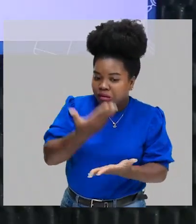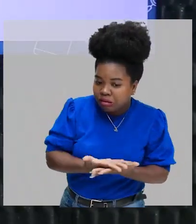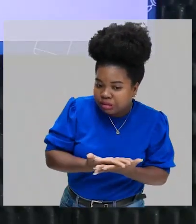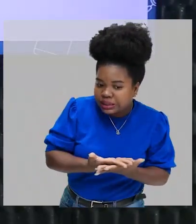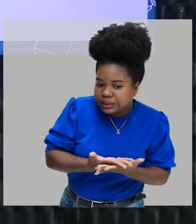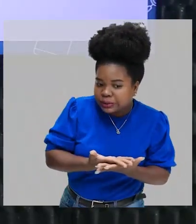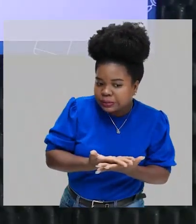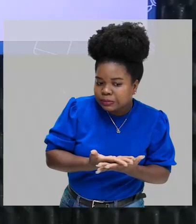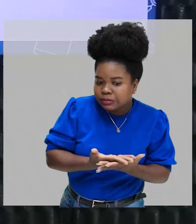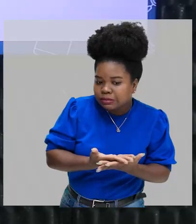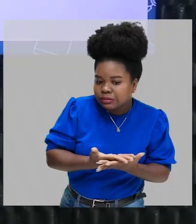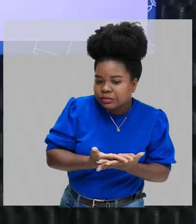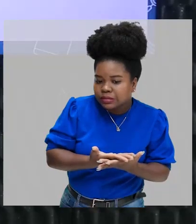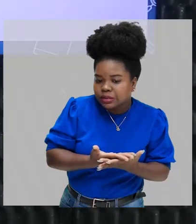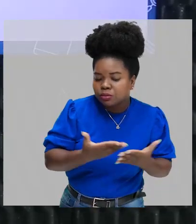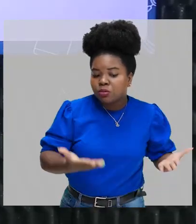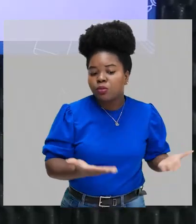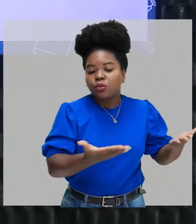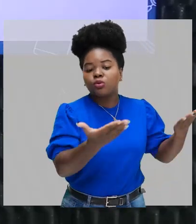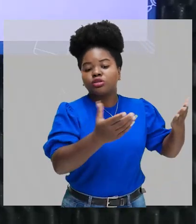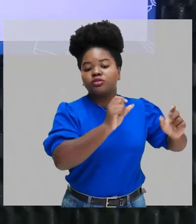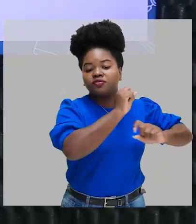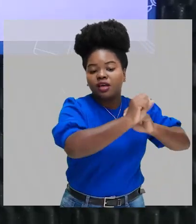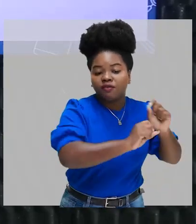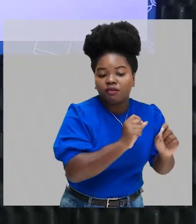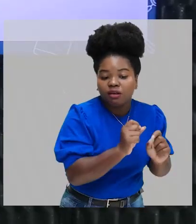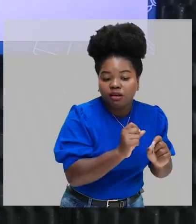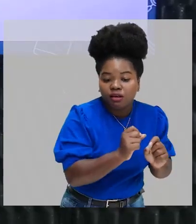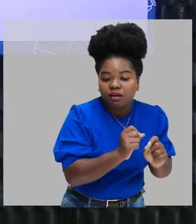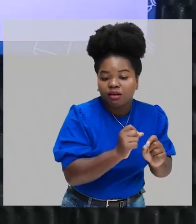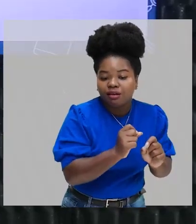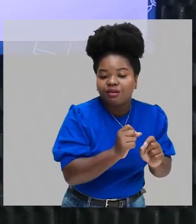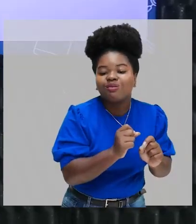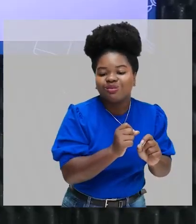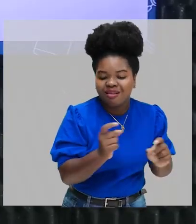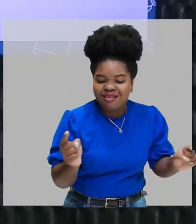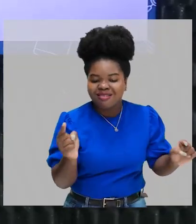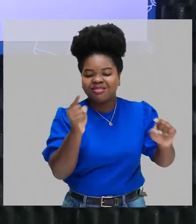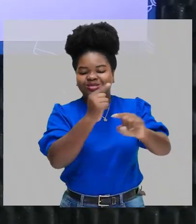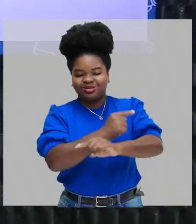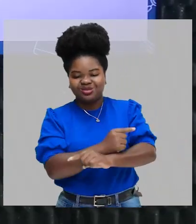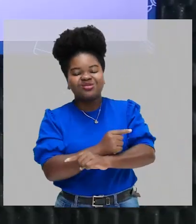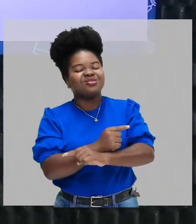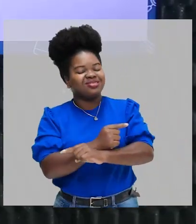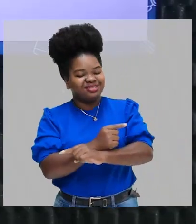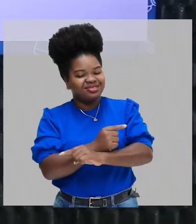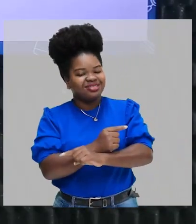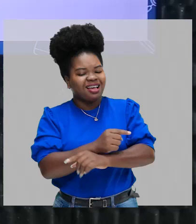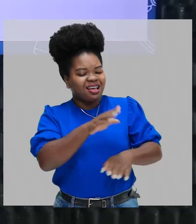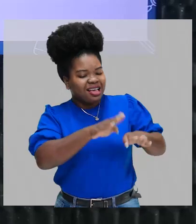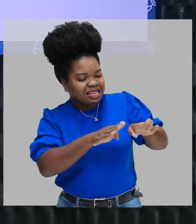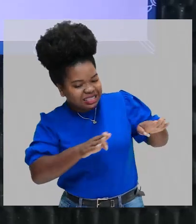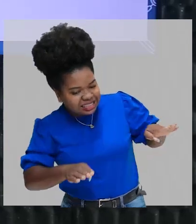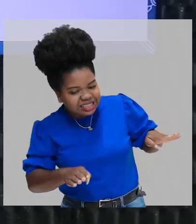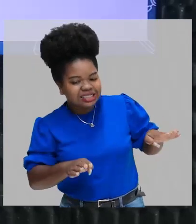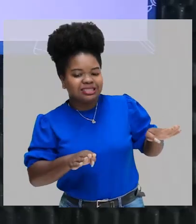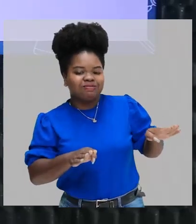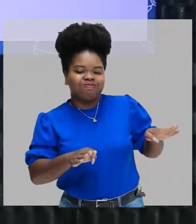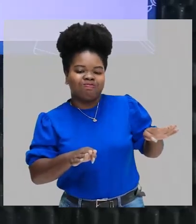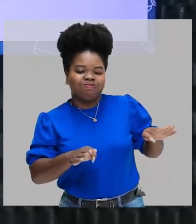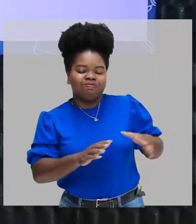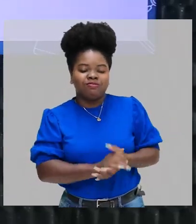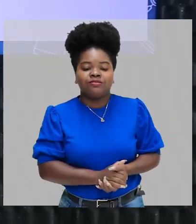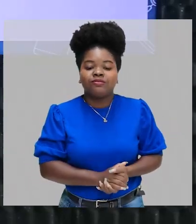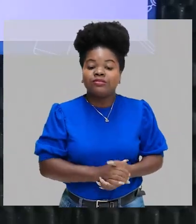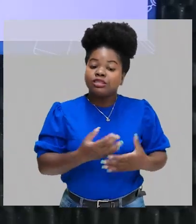acabava reproduzindo ideologicamente essas contradições, essas desigualdades. Por isso